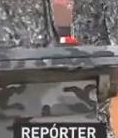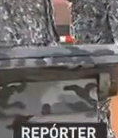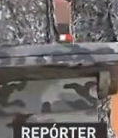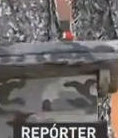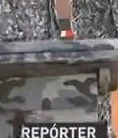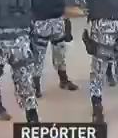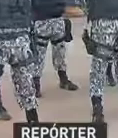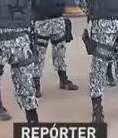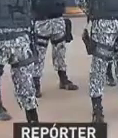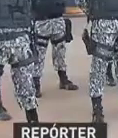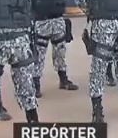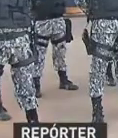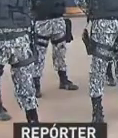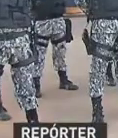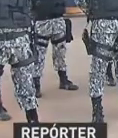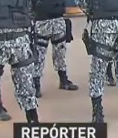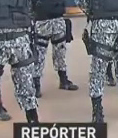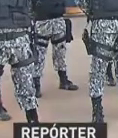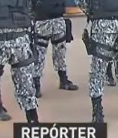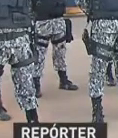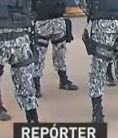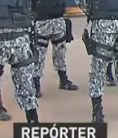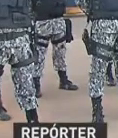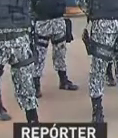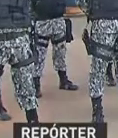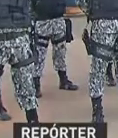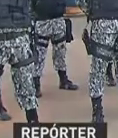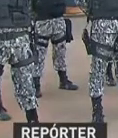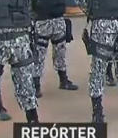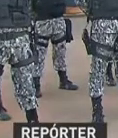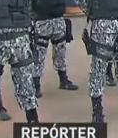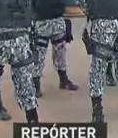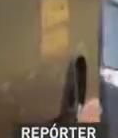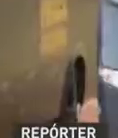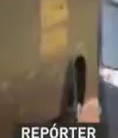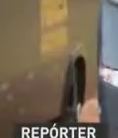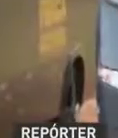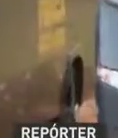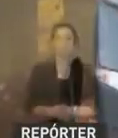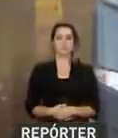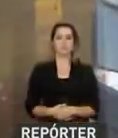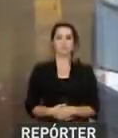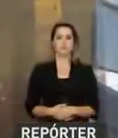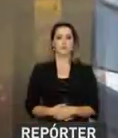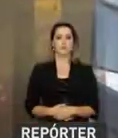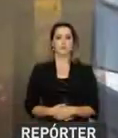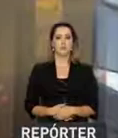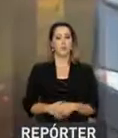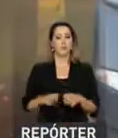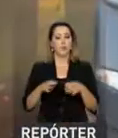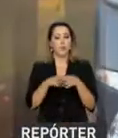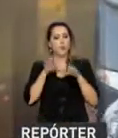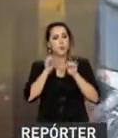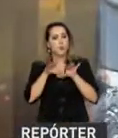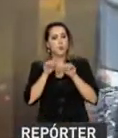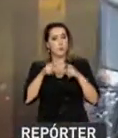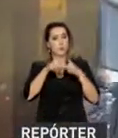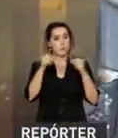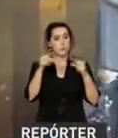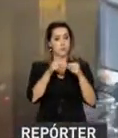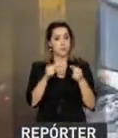o protocolo, a tropa recebeu as instruções básicas da viagem ainda na base da Força Nacional em